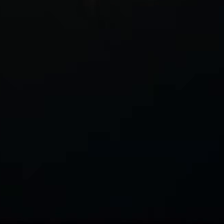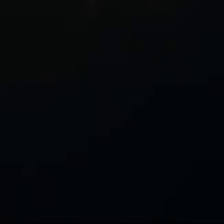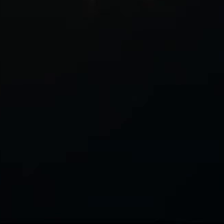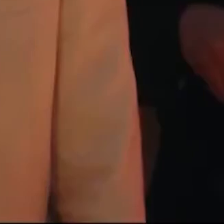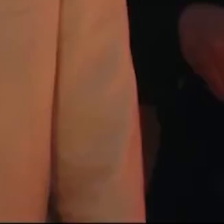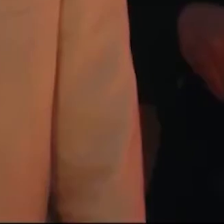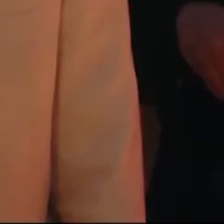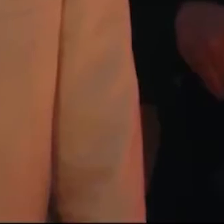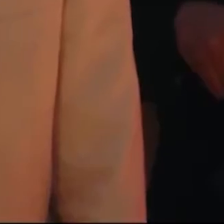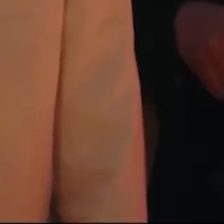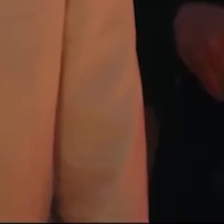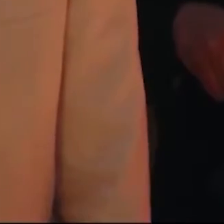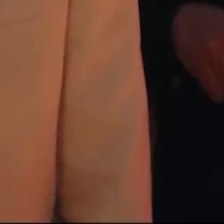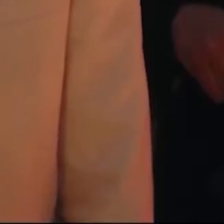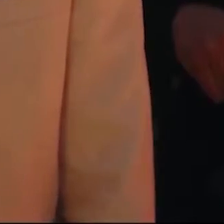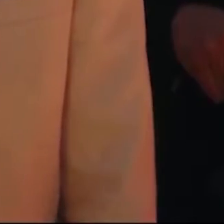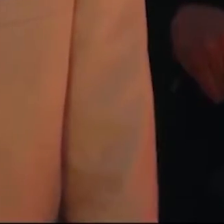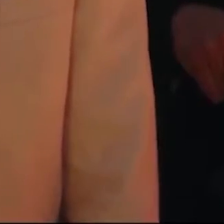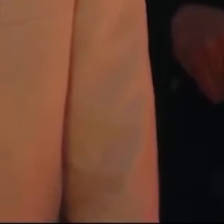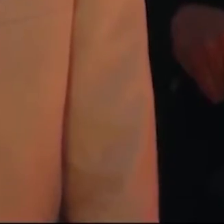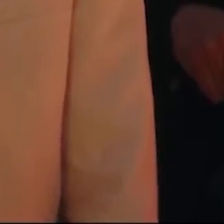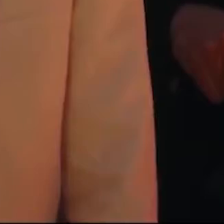Trusting a thief can be dangerous.